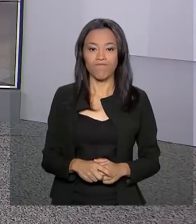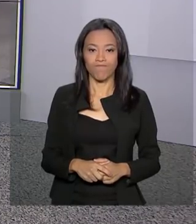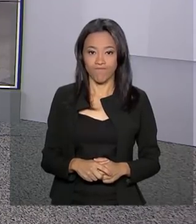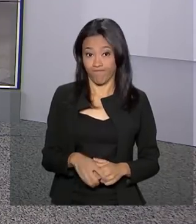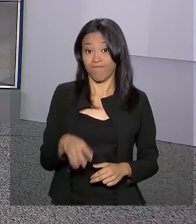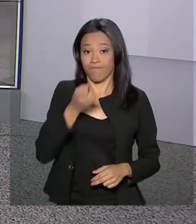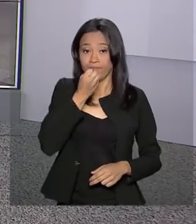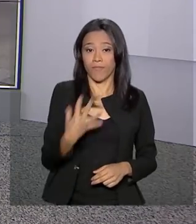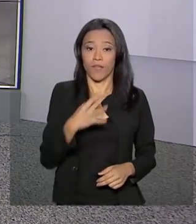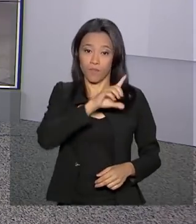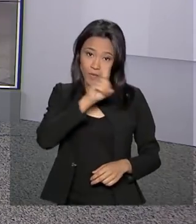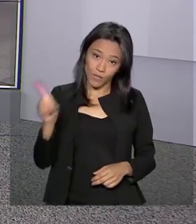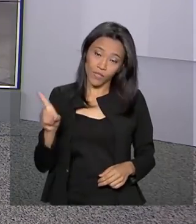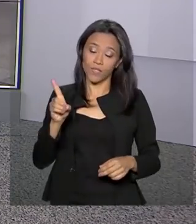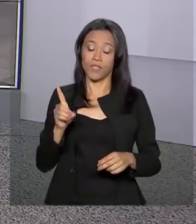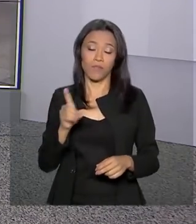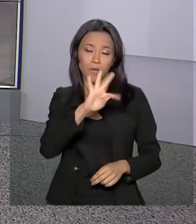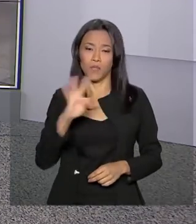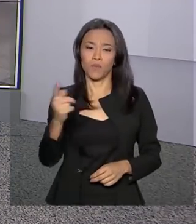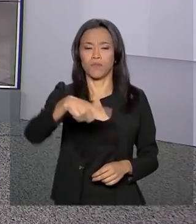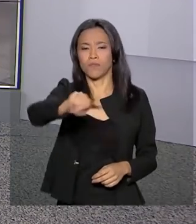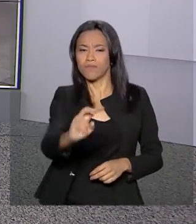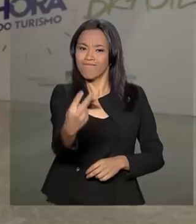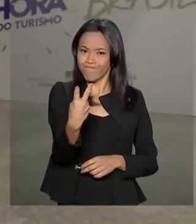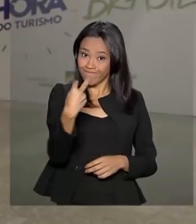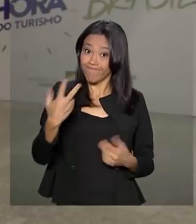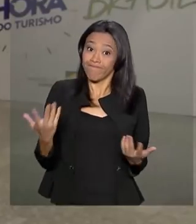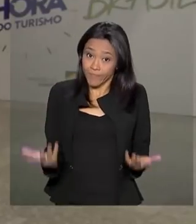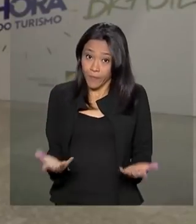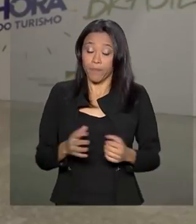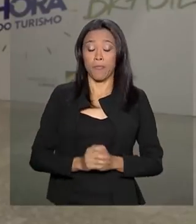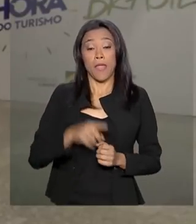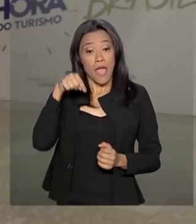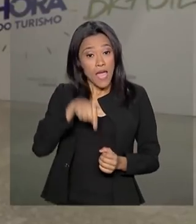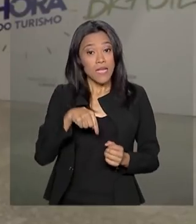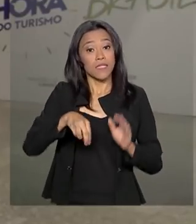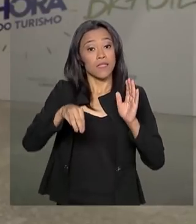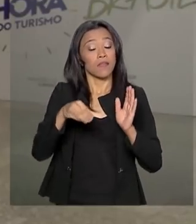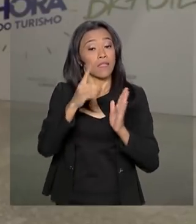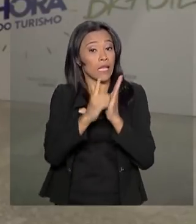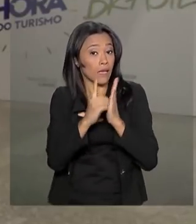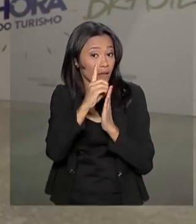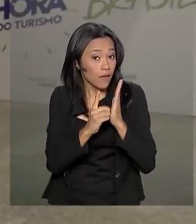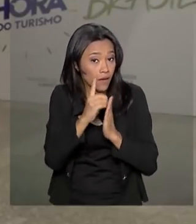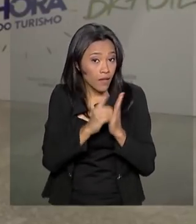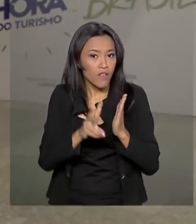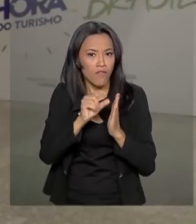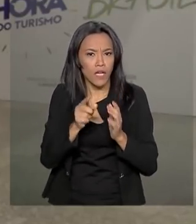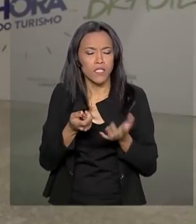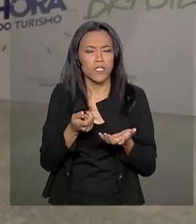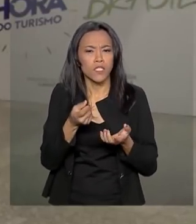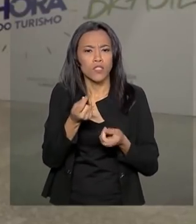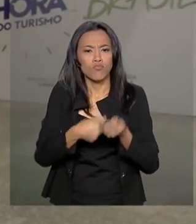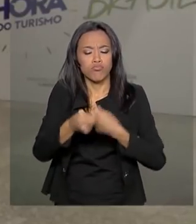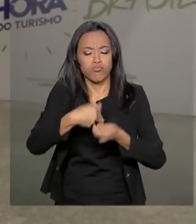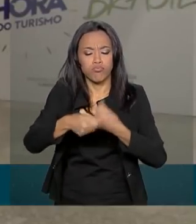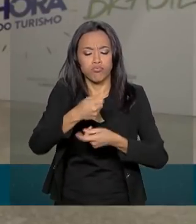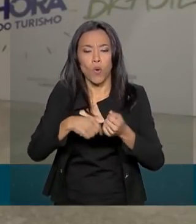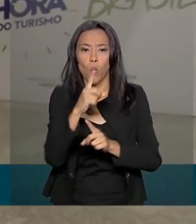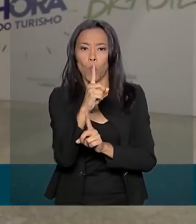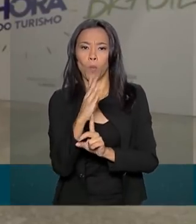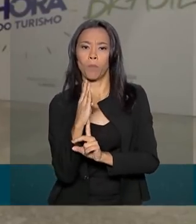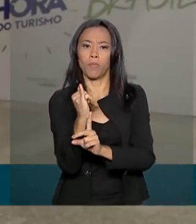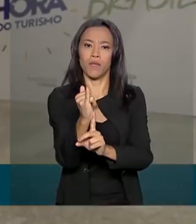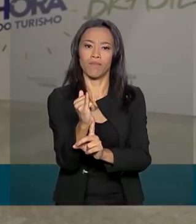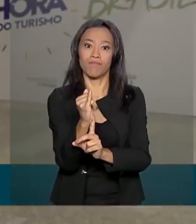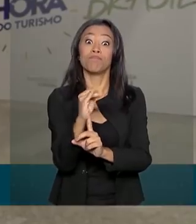Oi, Carla, bom dia pra você, bom dia pra quem nos assiste. Pois é, só essa medida deve injetar na economia nacional cerca de um bilhão de reais por